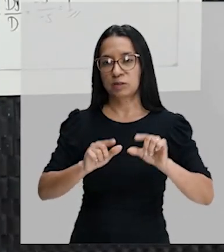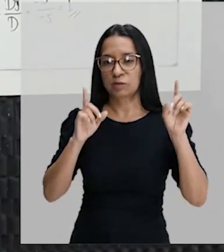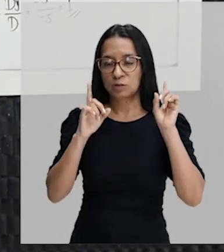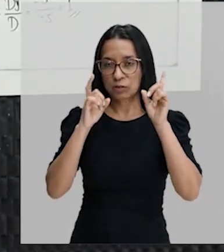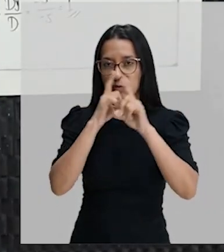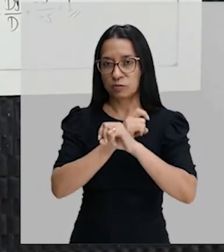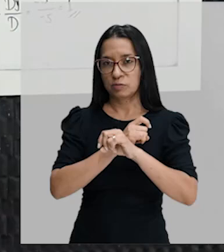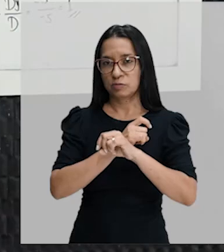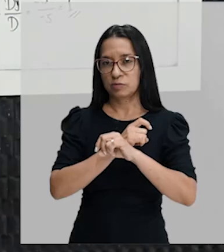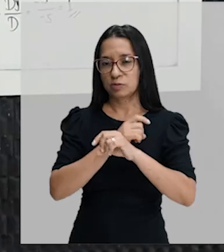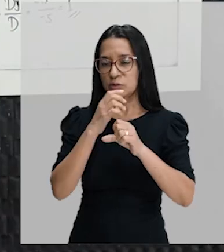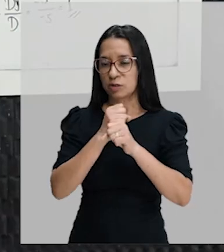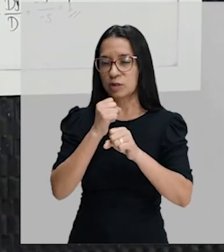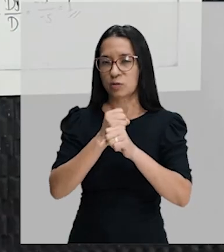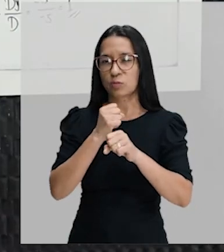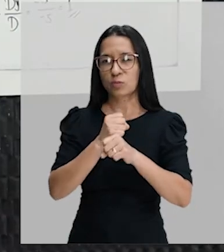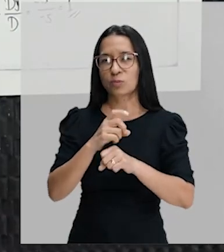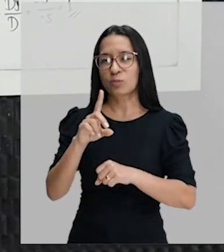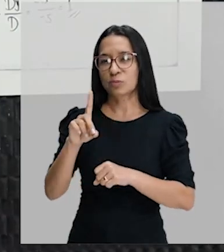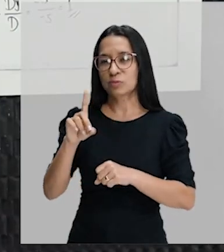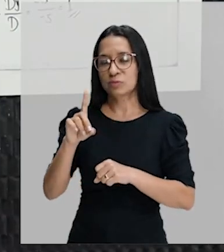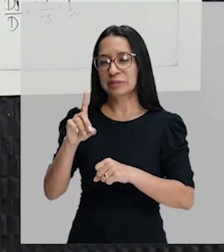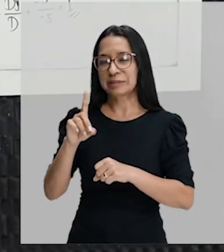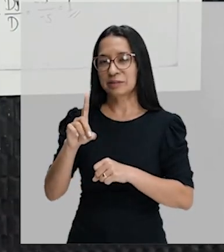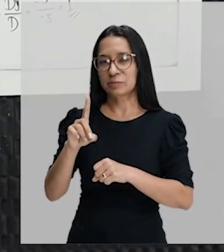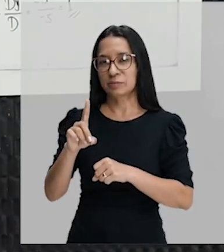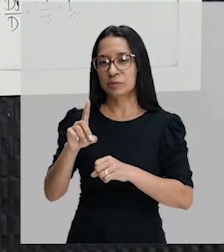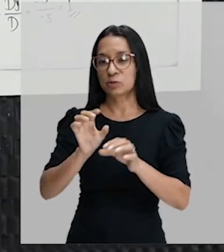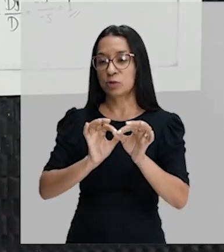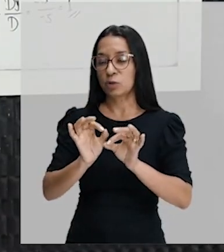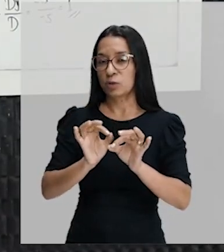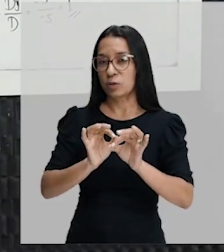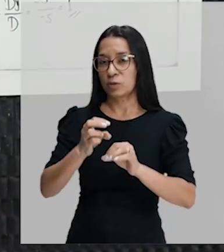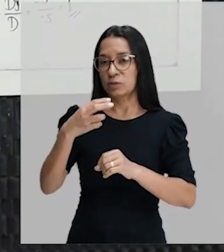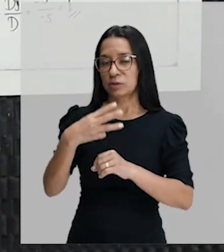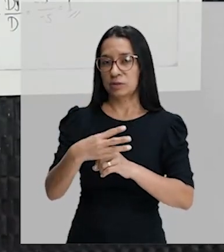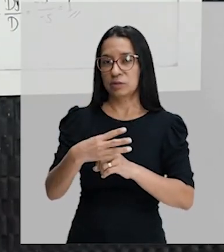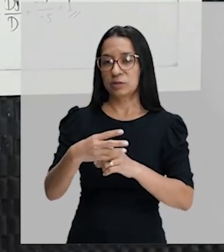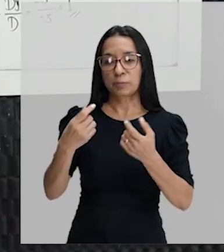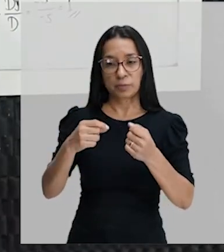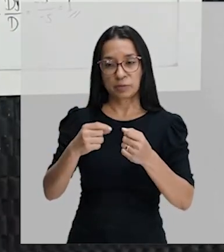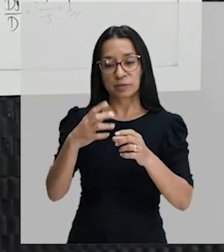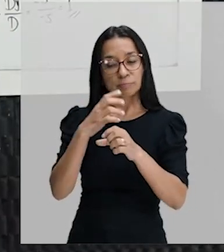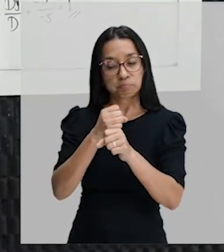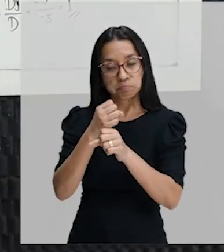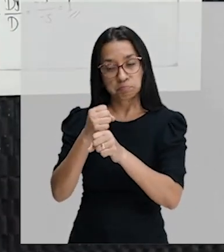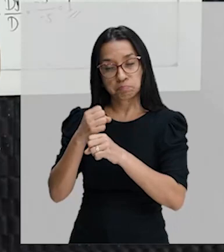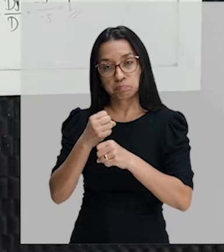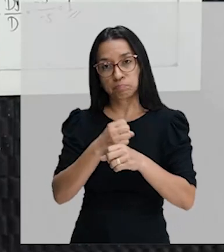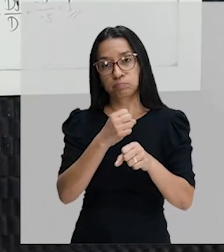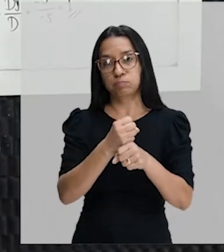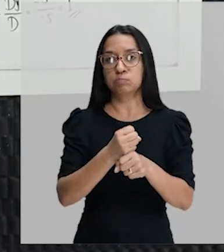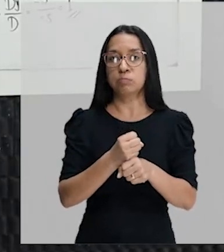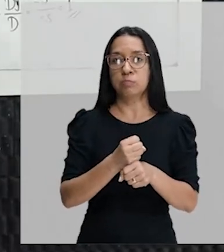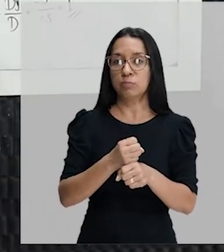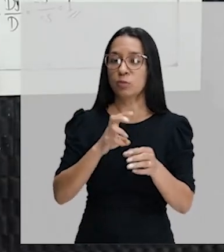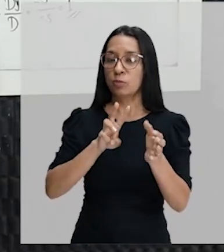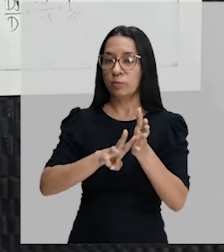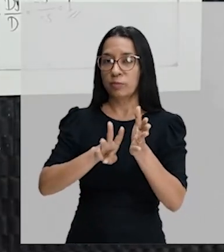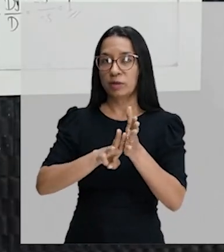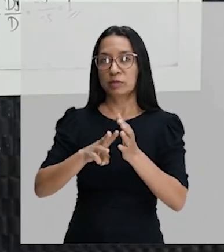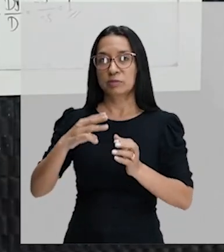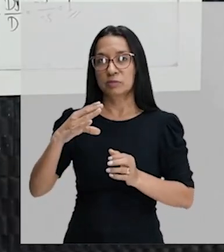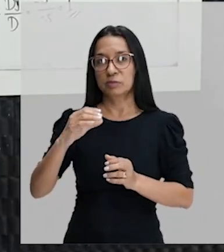esses determinantes de ordem 3, isso aqui requer muita conta, é verdade. O método de Cramer é um método trabalhoso